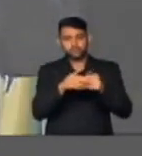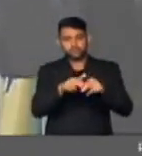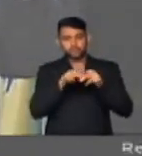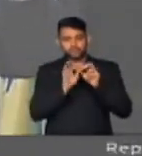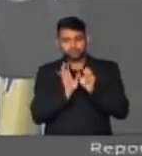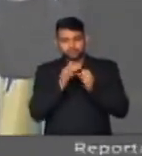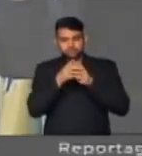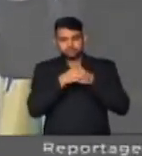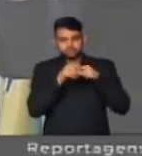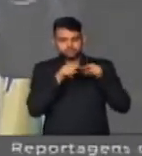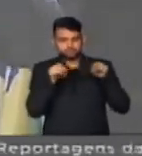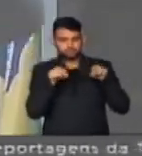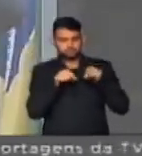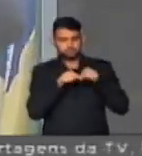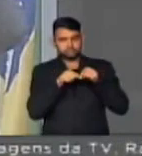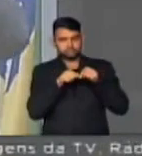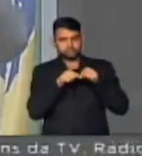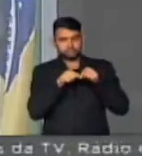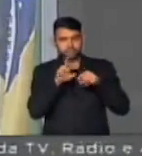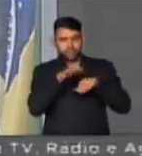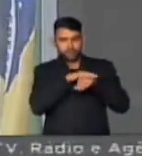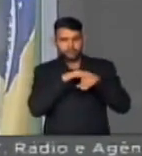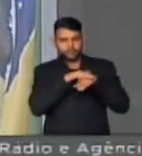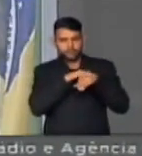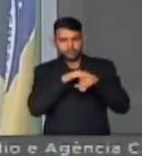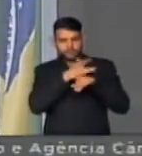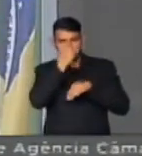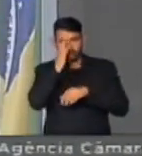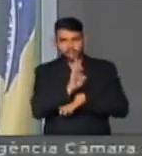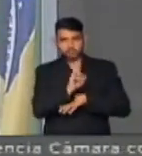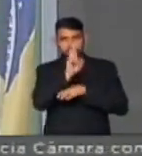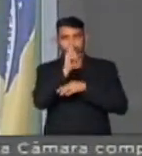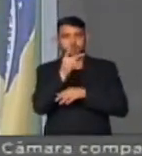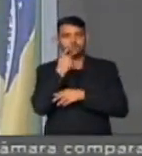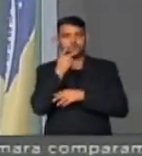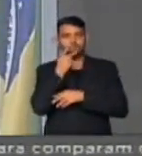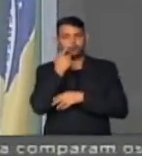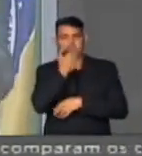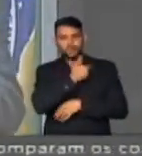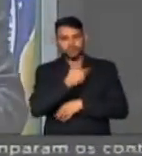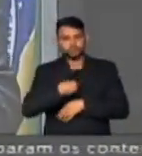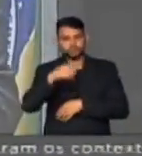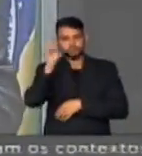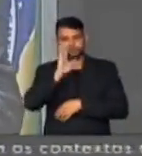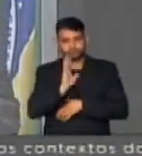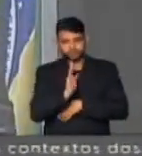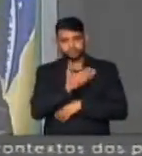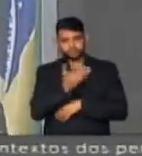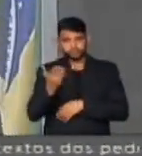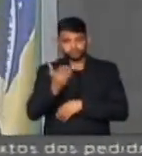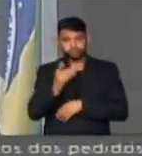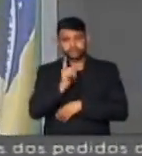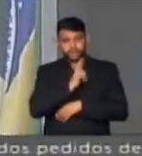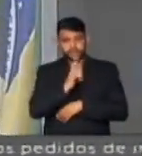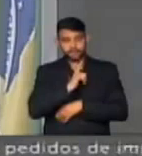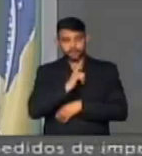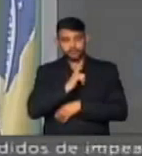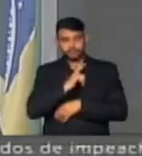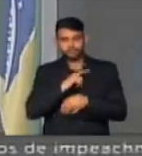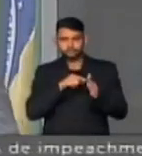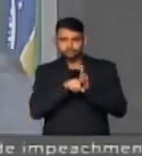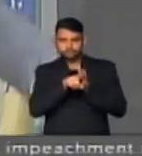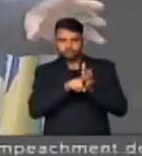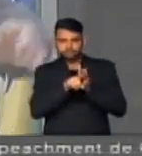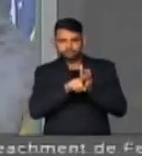hermeticamente fechado, para conversar com a autoridade que fala pela República Brasileira, tem que sofrer